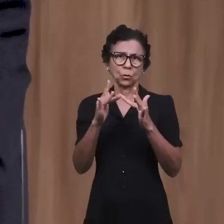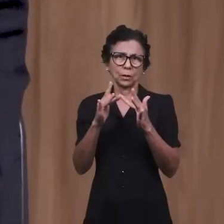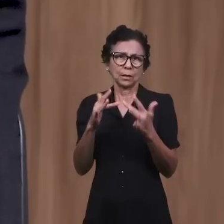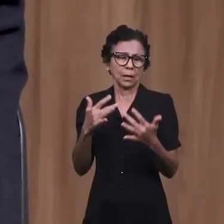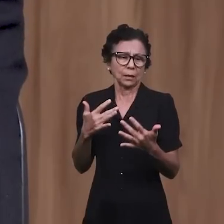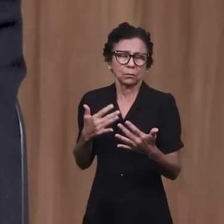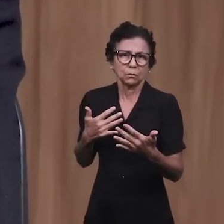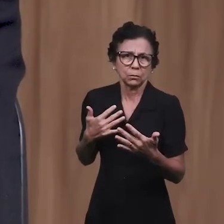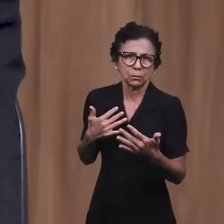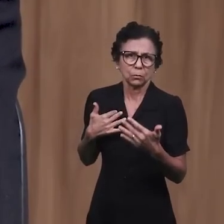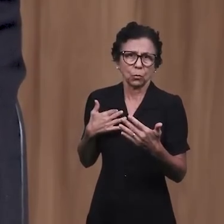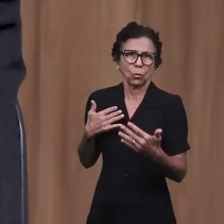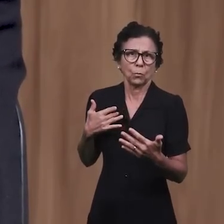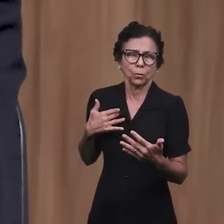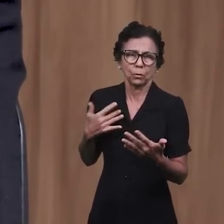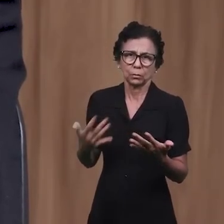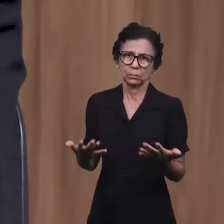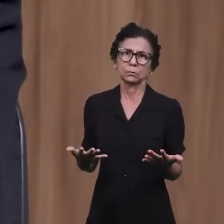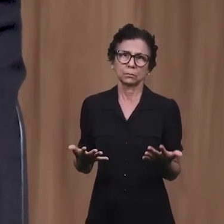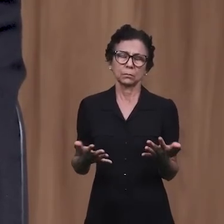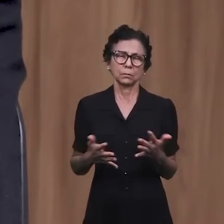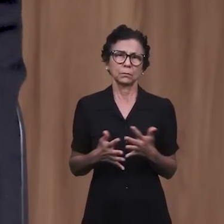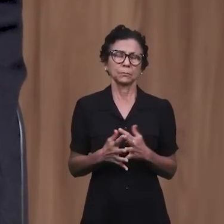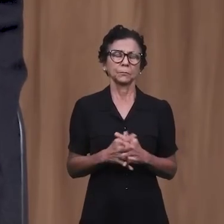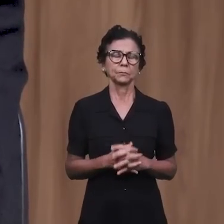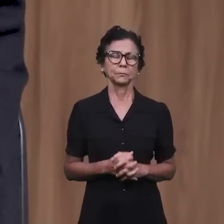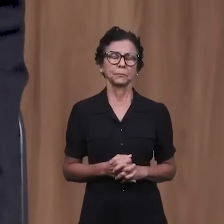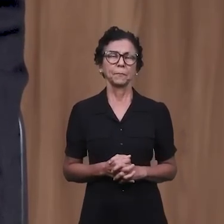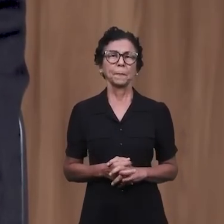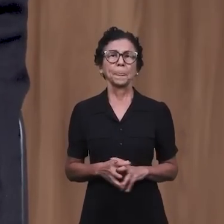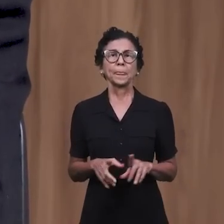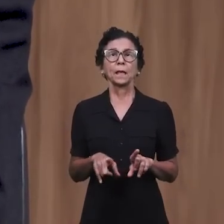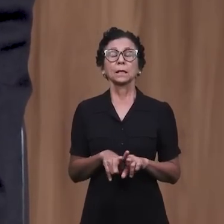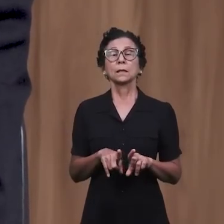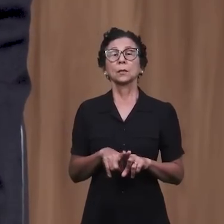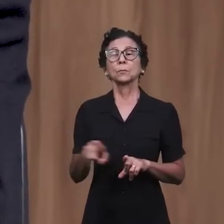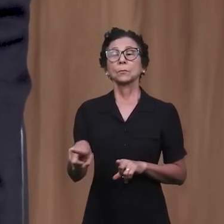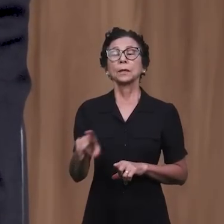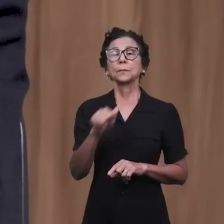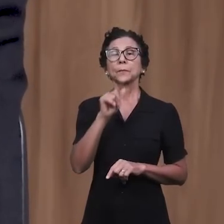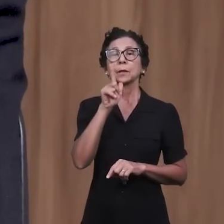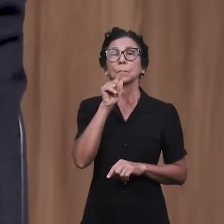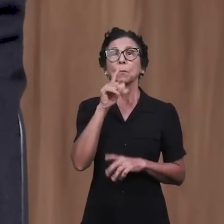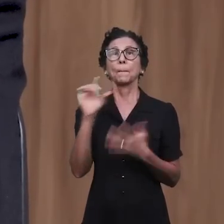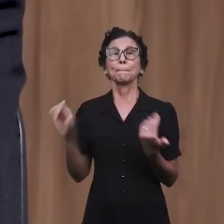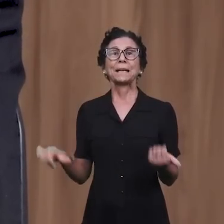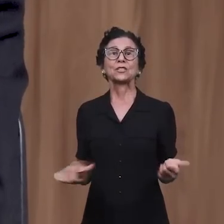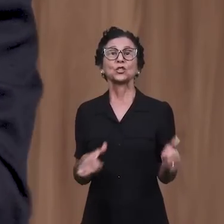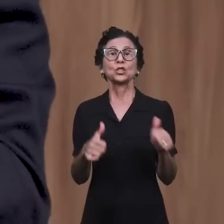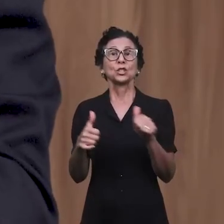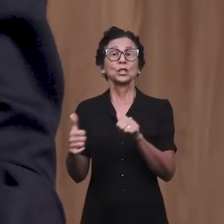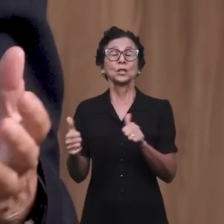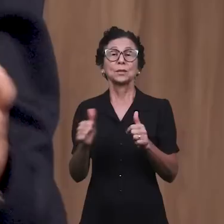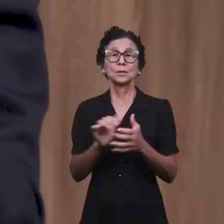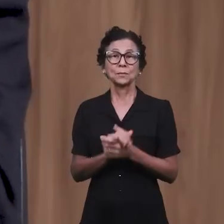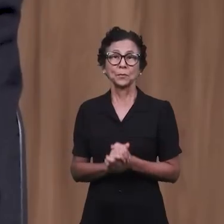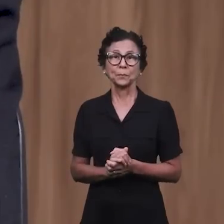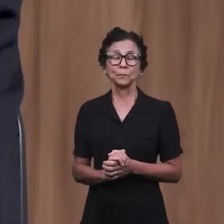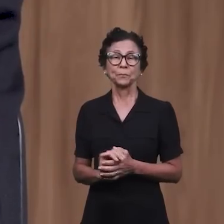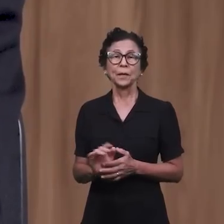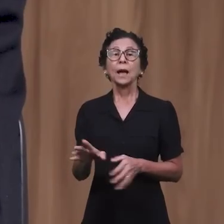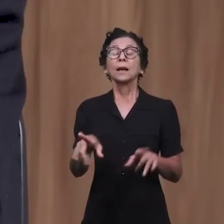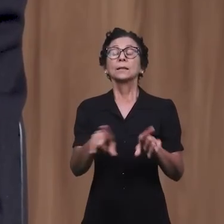estado emotivo, né, do pastor ali no tanque de batismo, isso não é ético. O pastor tem que ter muito cuidado. A criança, apresentar